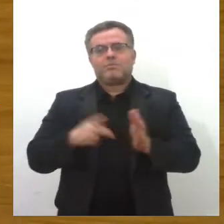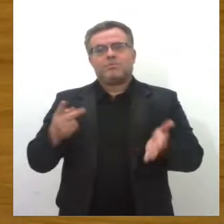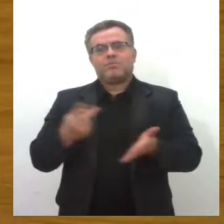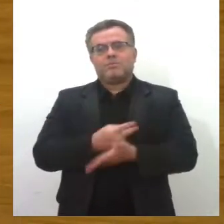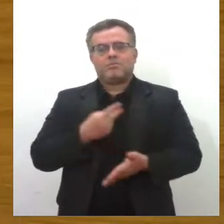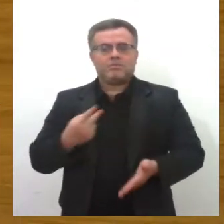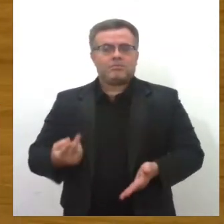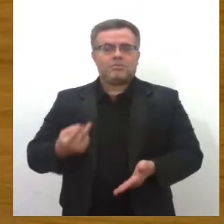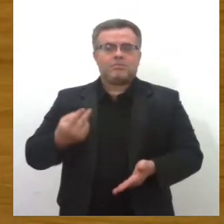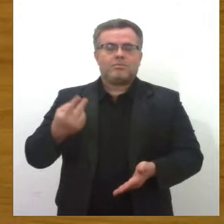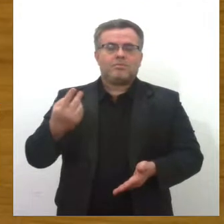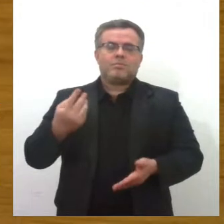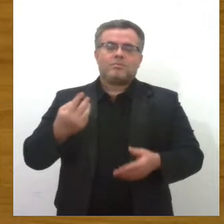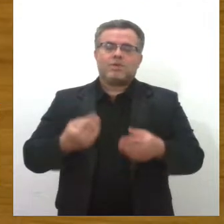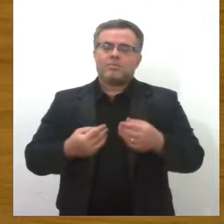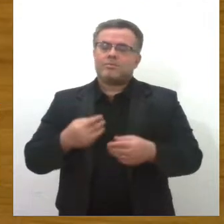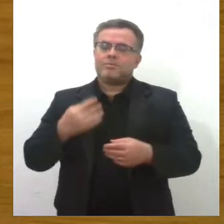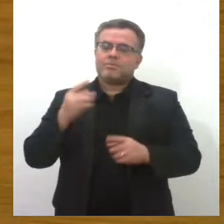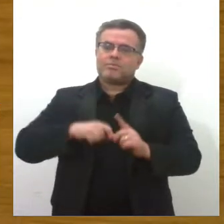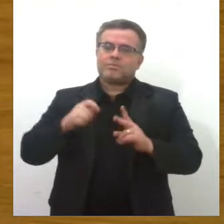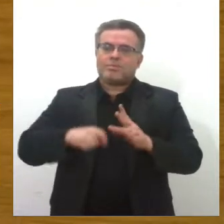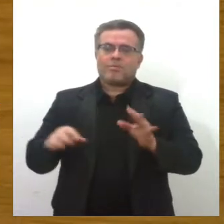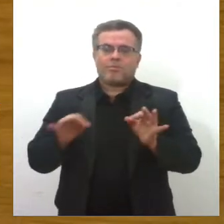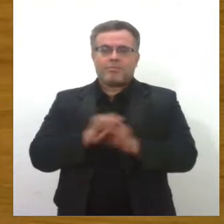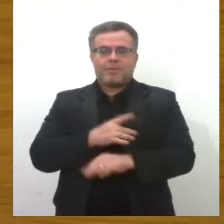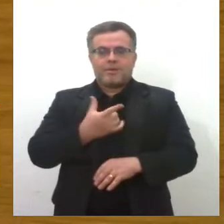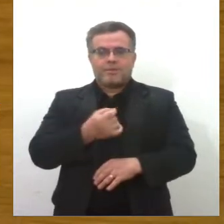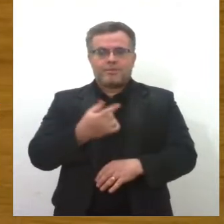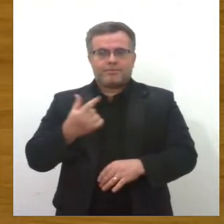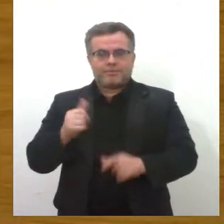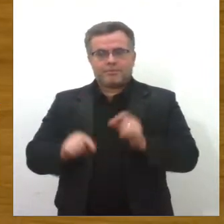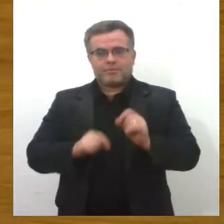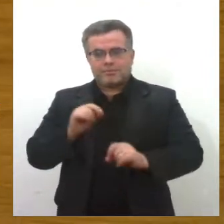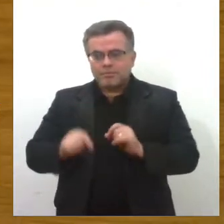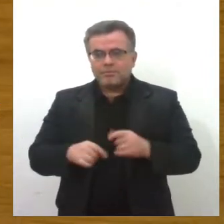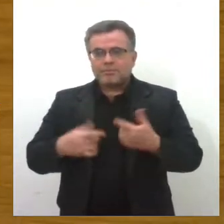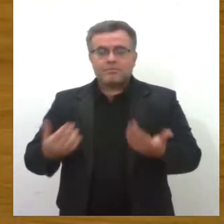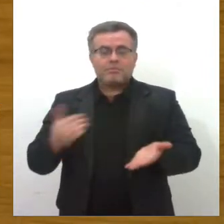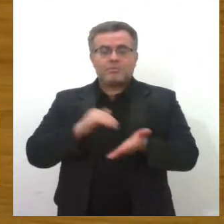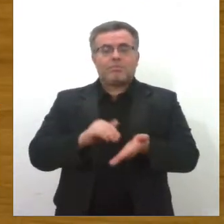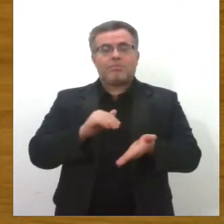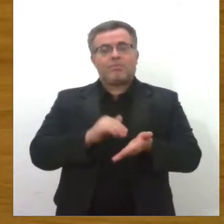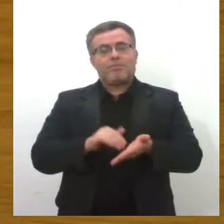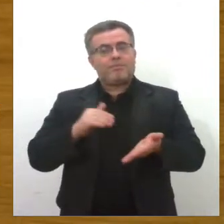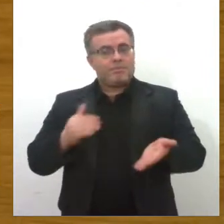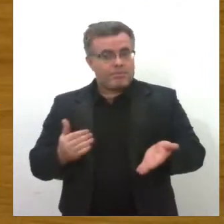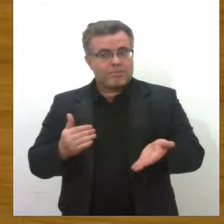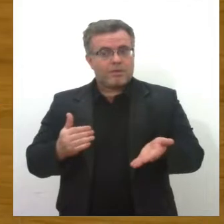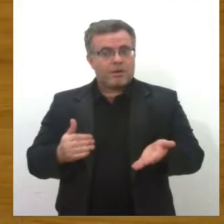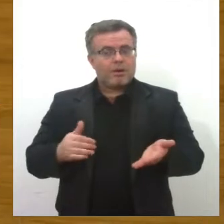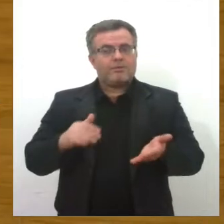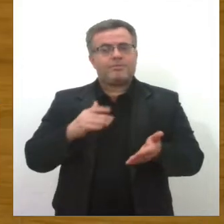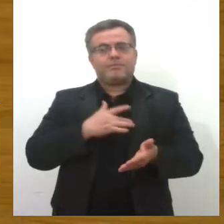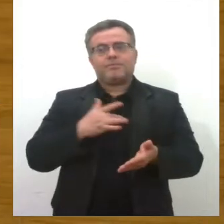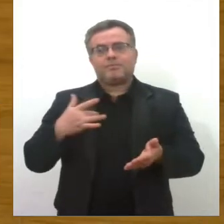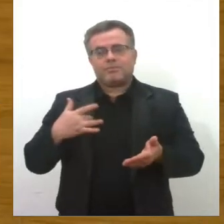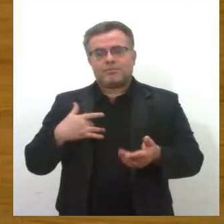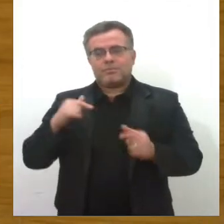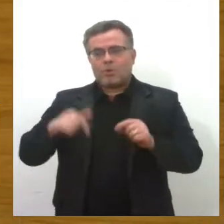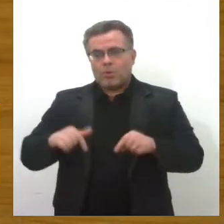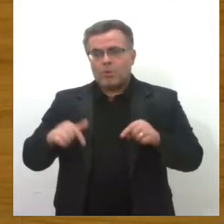terceiro quadrimestre de 2021. Ou seja, assim como a secretária de Estado da Saúde, Mércia Feitosa, fez ontem, Marco Antônio